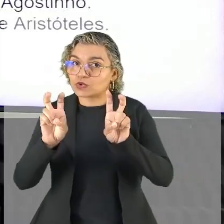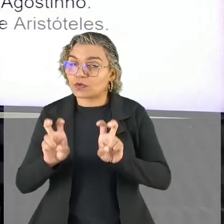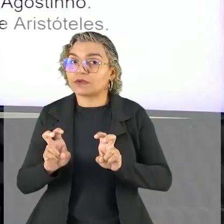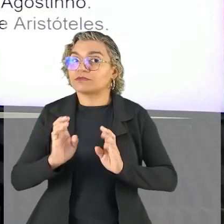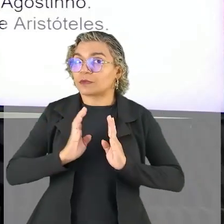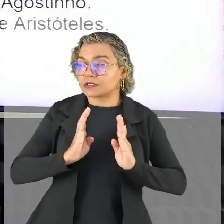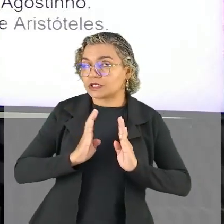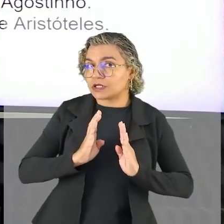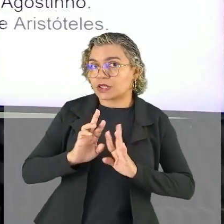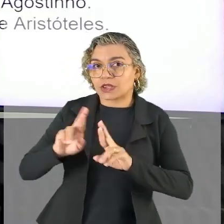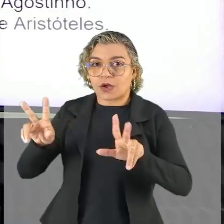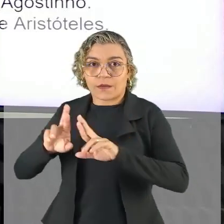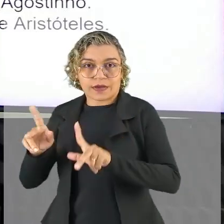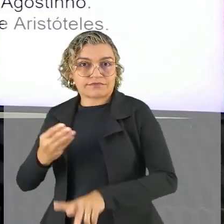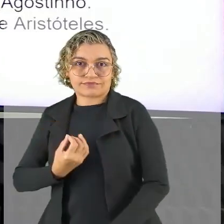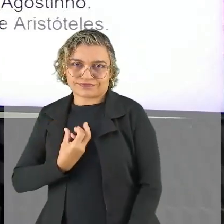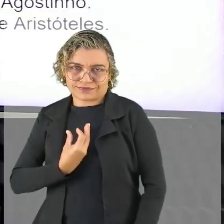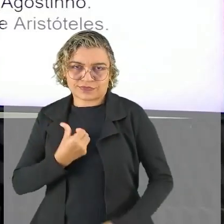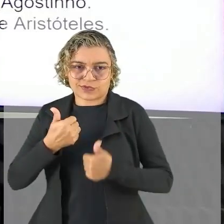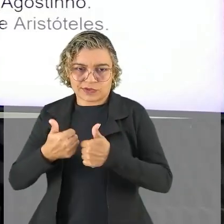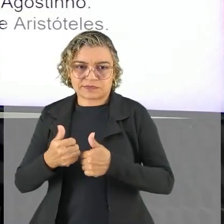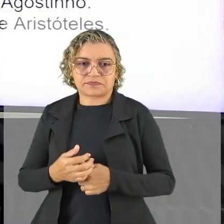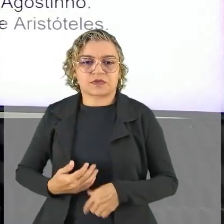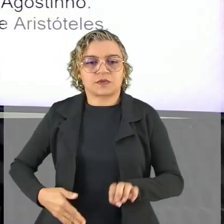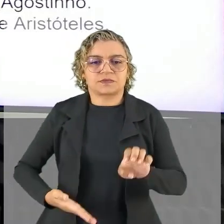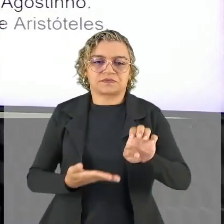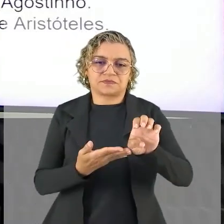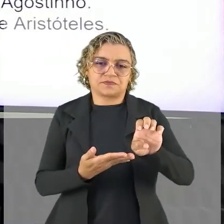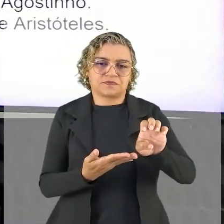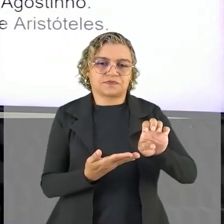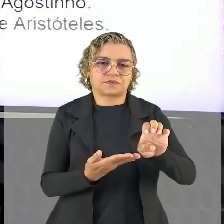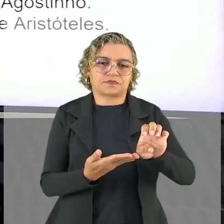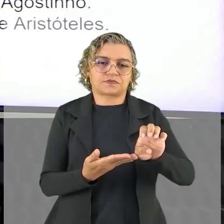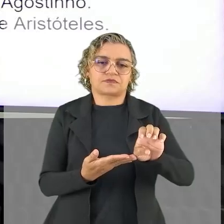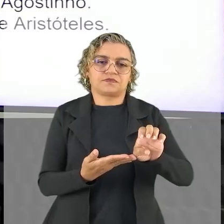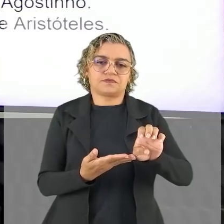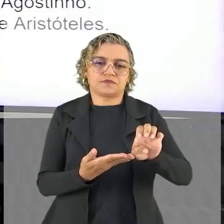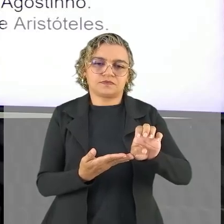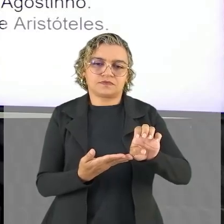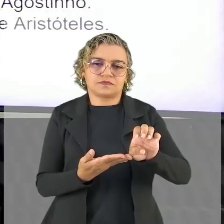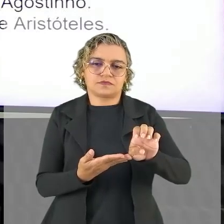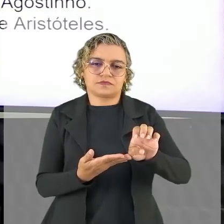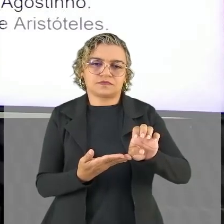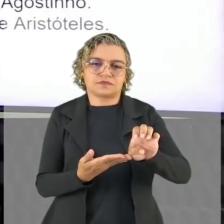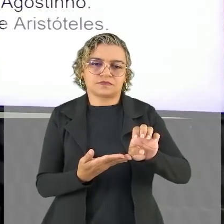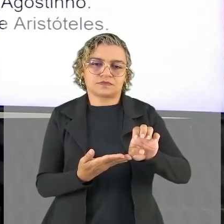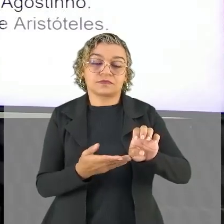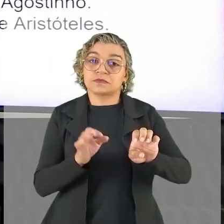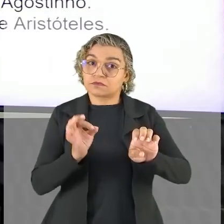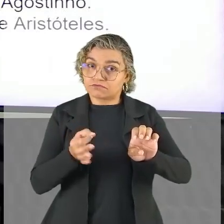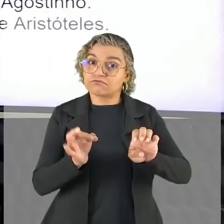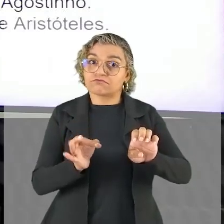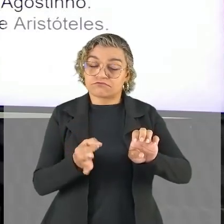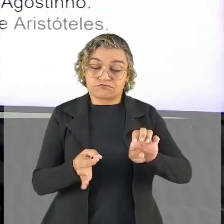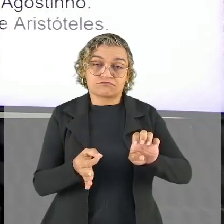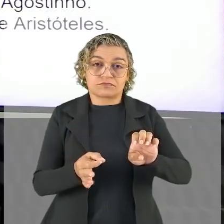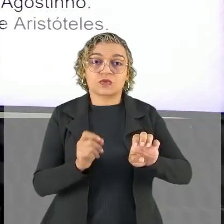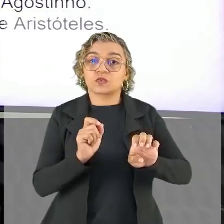Nos restou a letra E, que vai dizer o seguinte: conceito de bem comum de Aristóteles. E é exatamente isso,